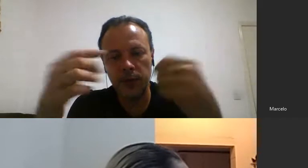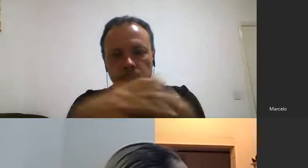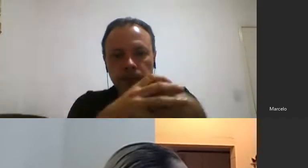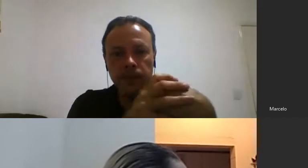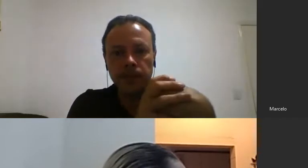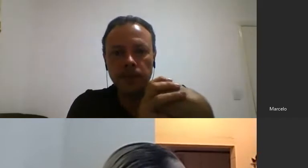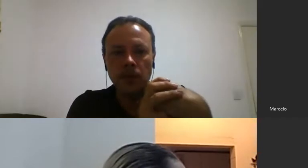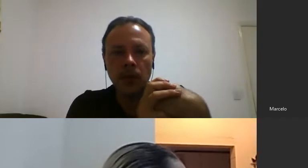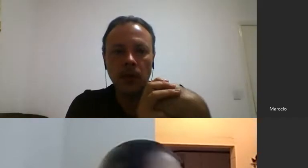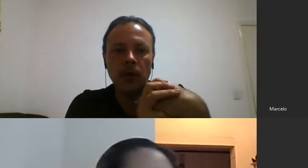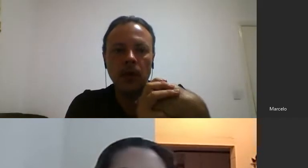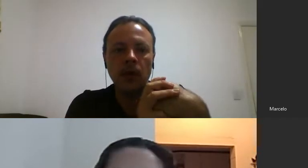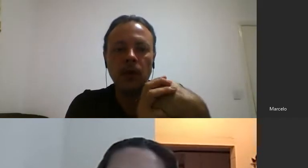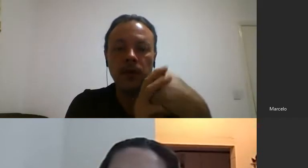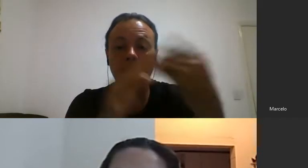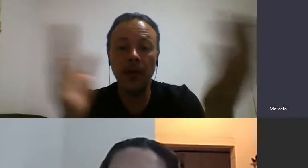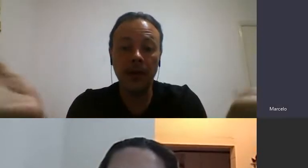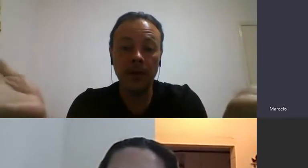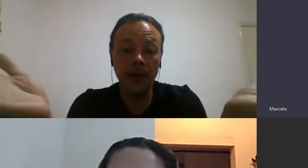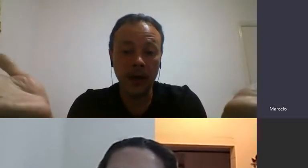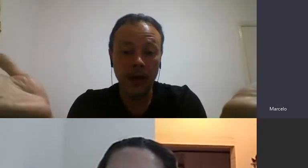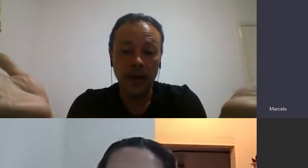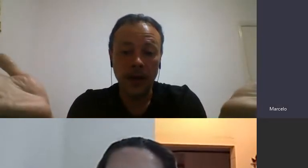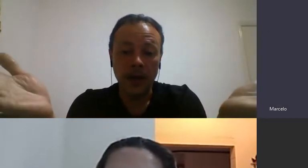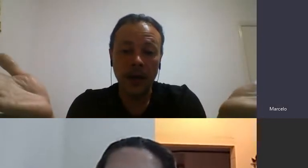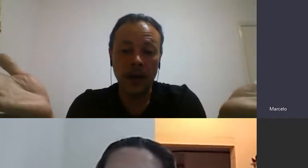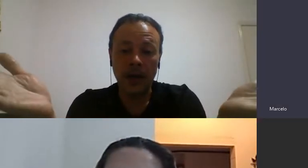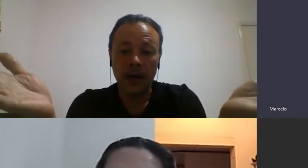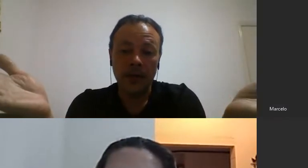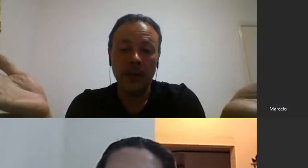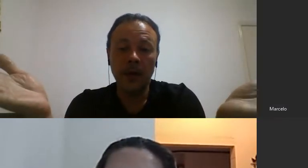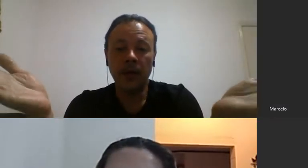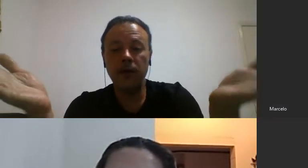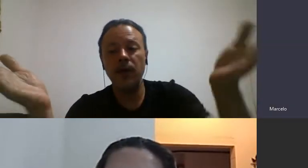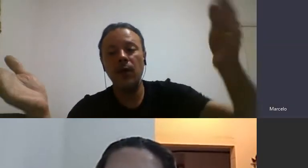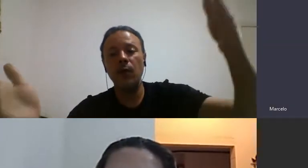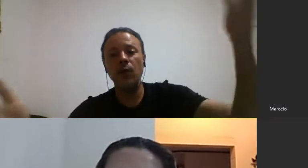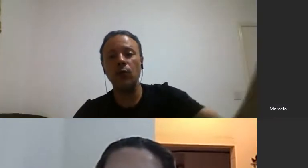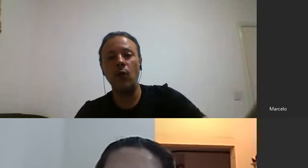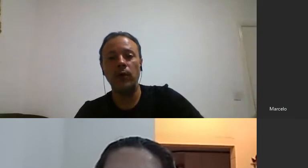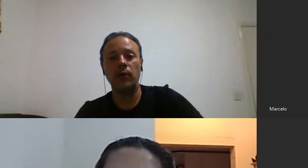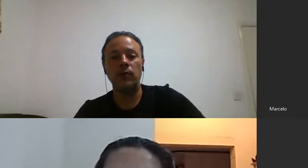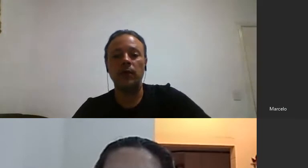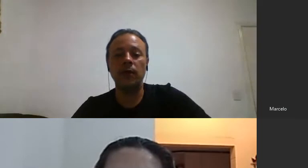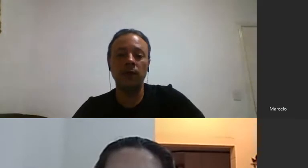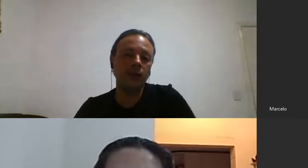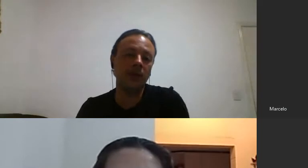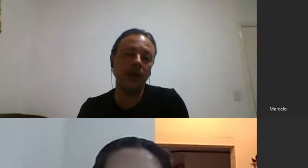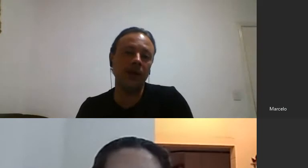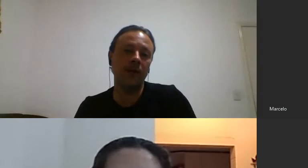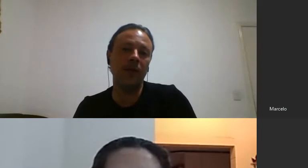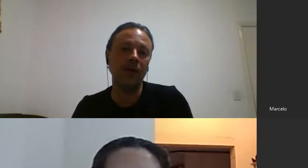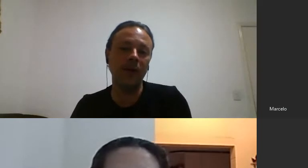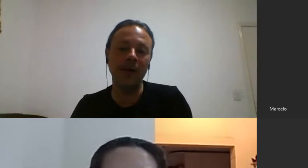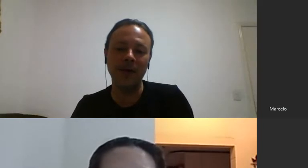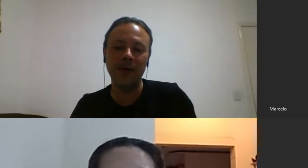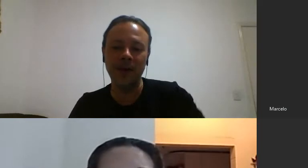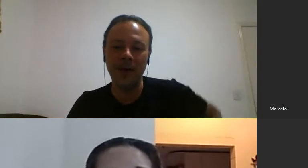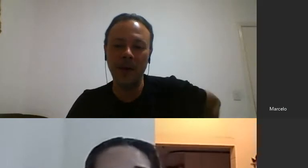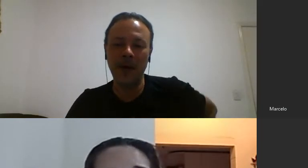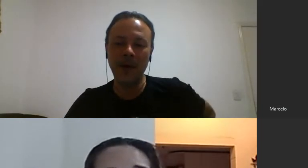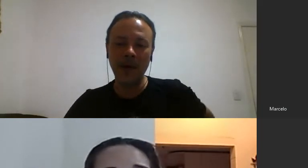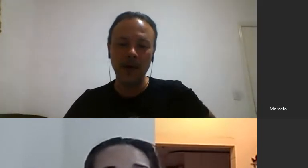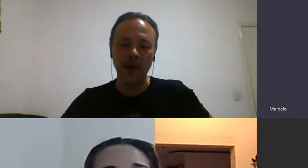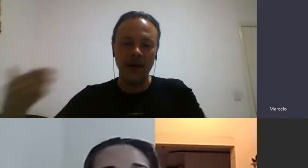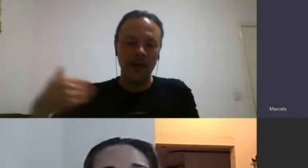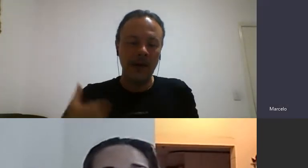1 e 2. Então, a semana que vem... semana que vem eu encontro 8. Então, eu não sei, eu encontro